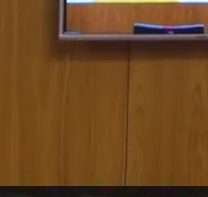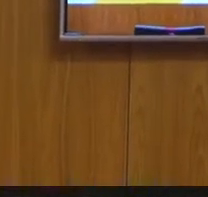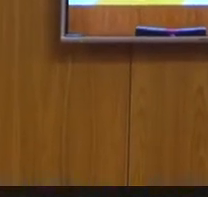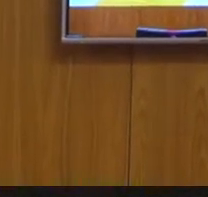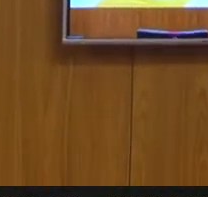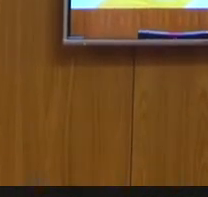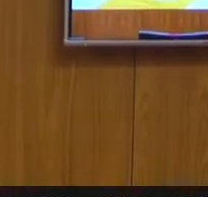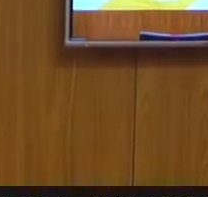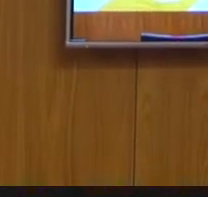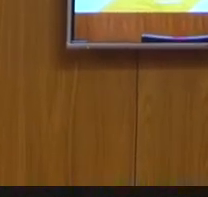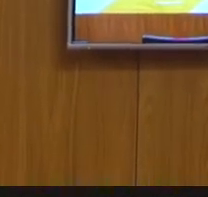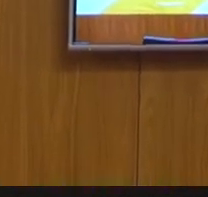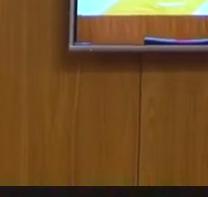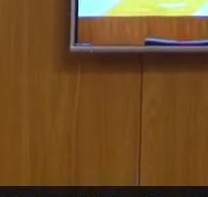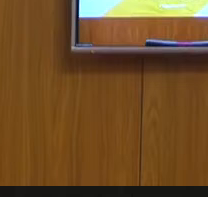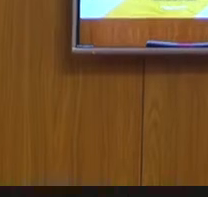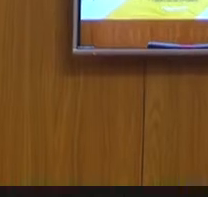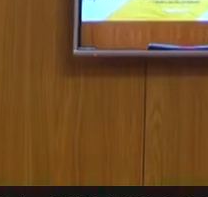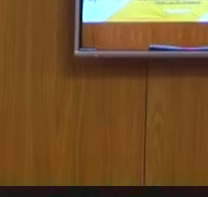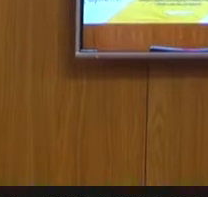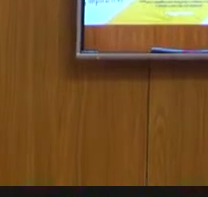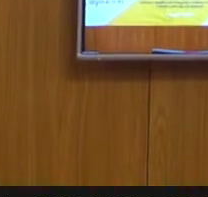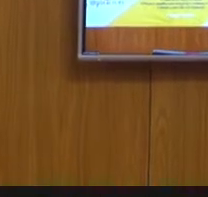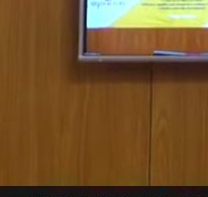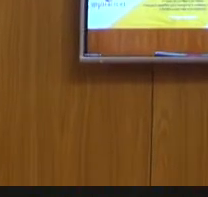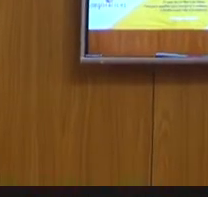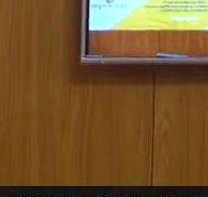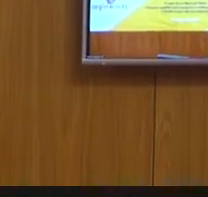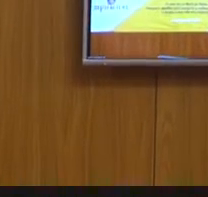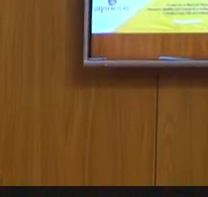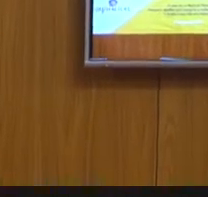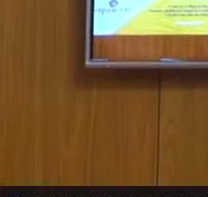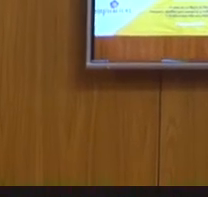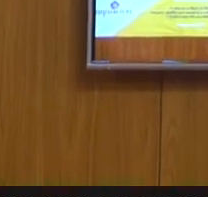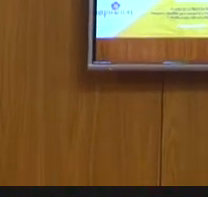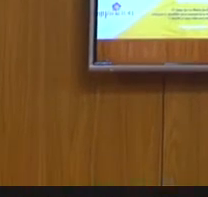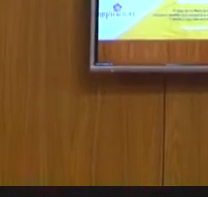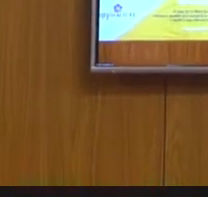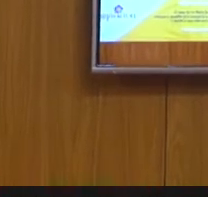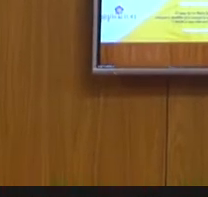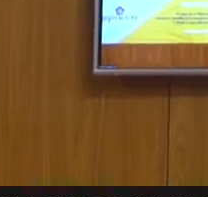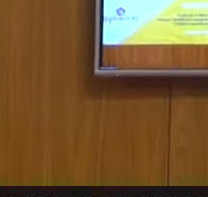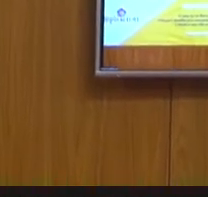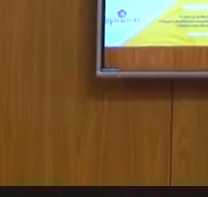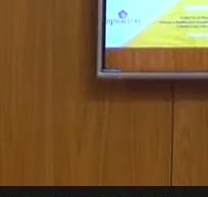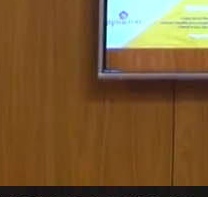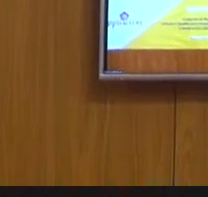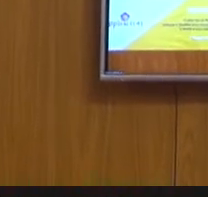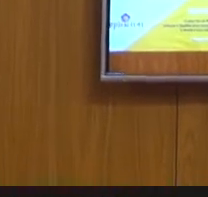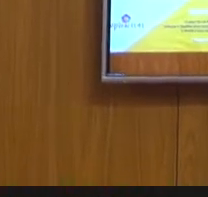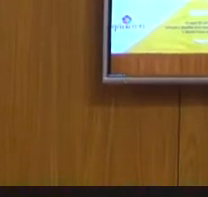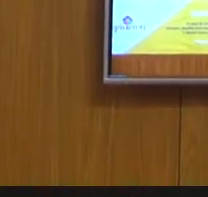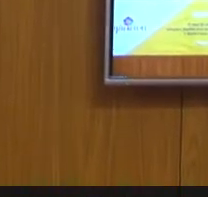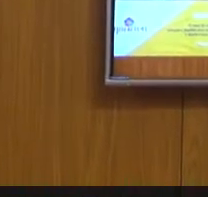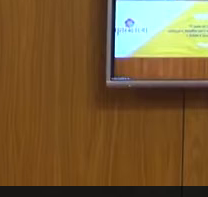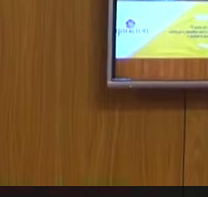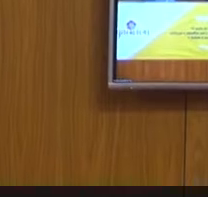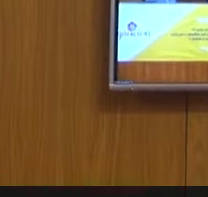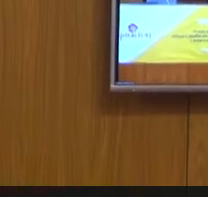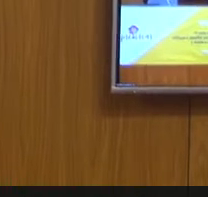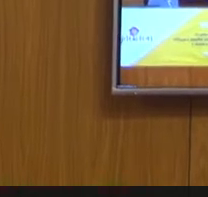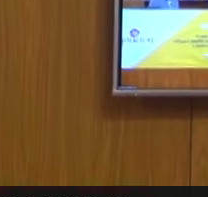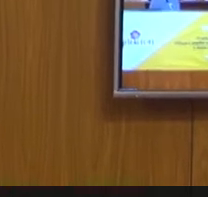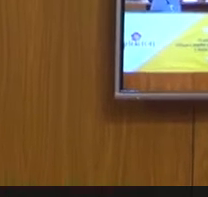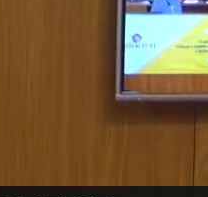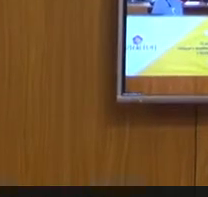e gestão de pessoas diretora da escola do Legislativo de Pouso Alegre com o tema da palestra